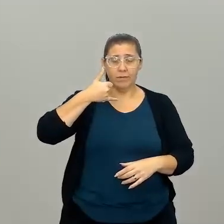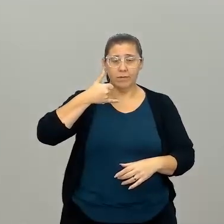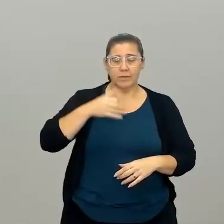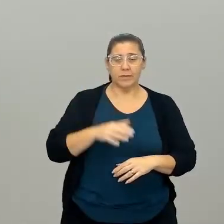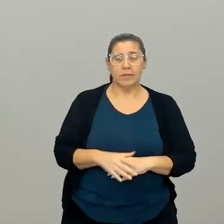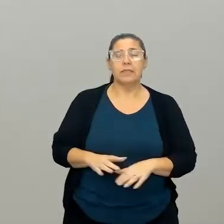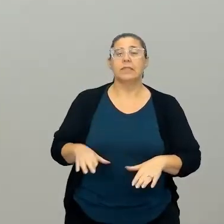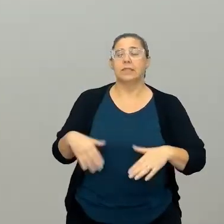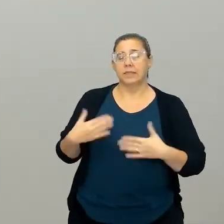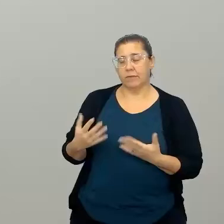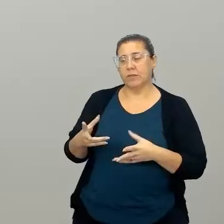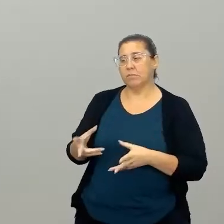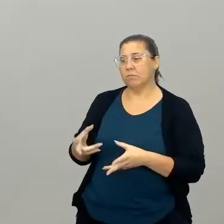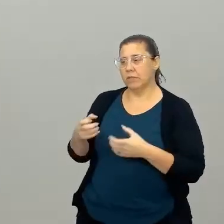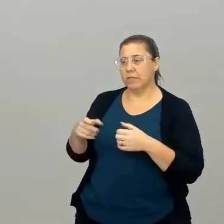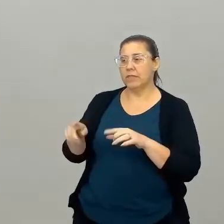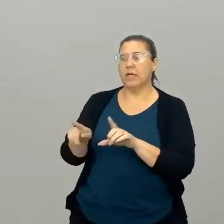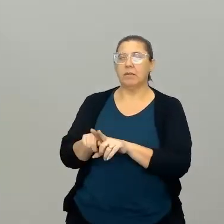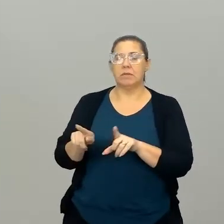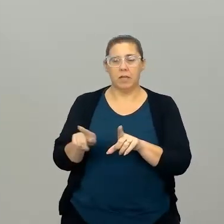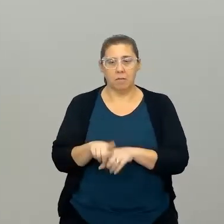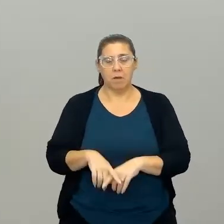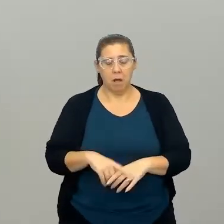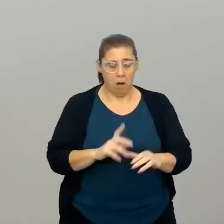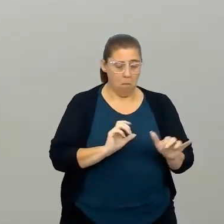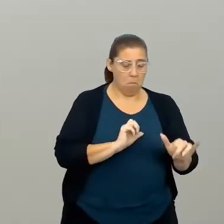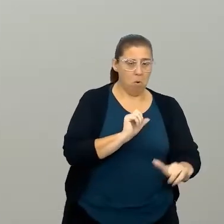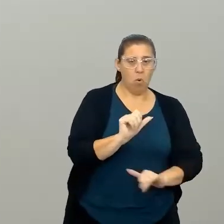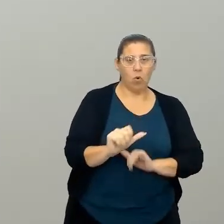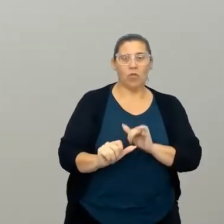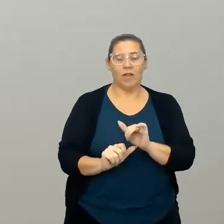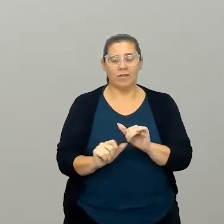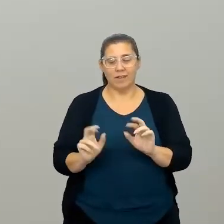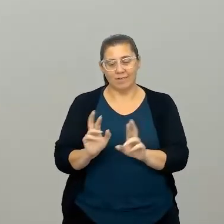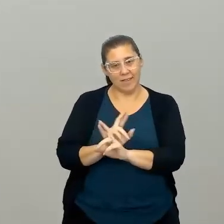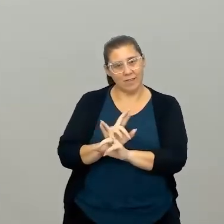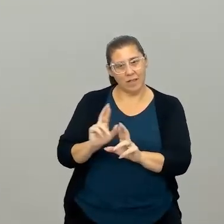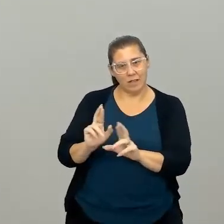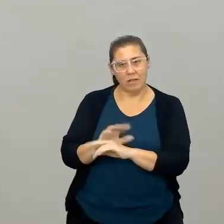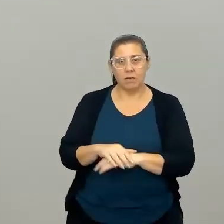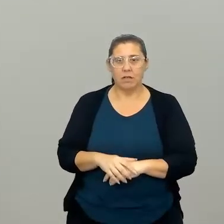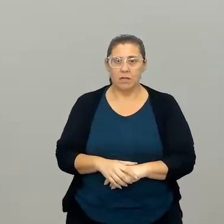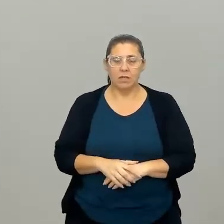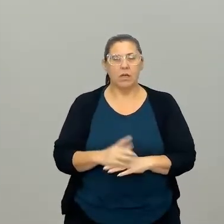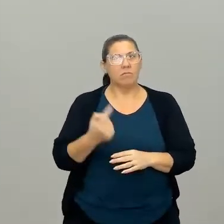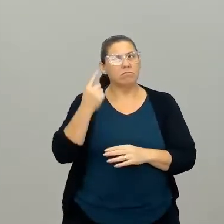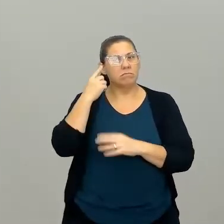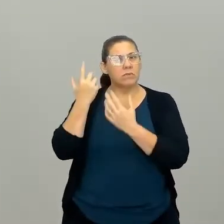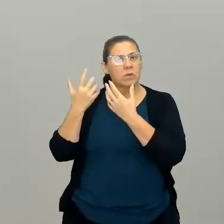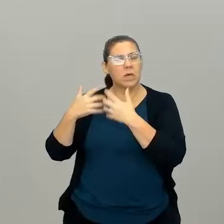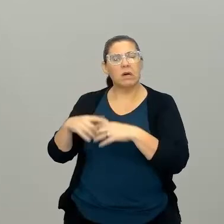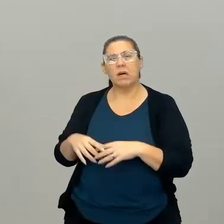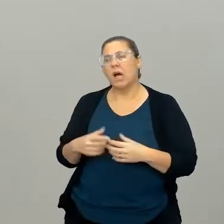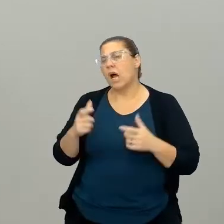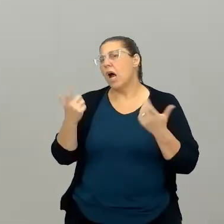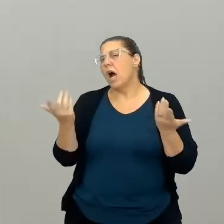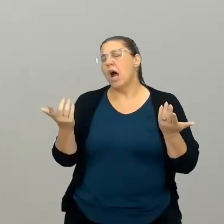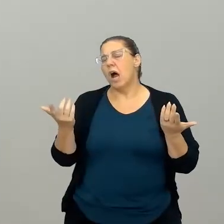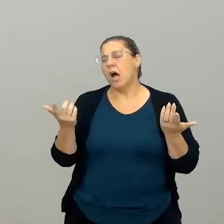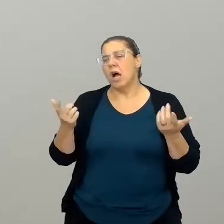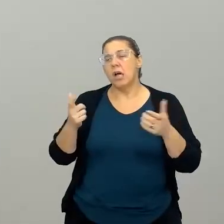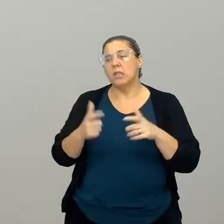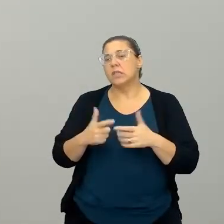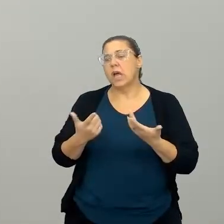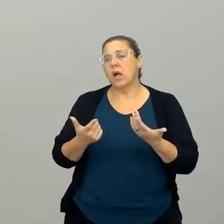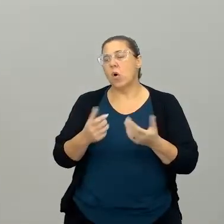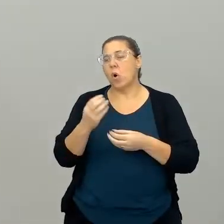Então também a gente percebe aí uma mudança dessas relações e aqui fica a reflexão. Até que ponto